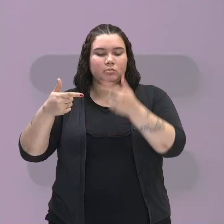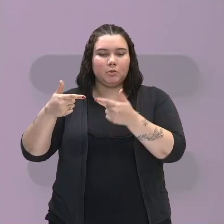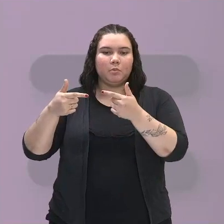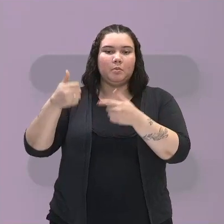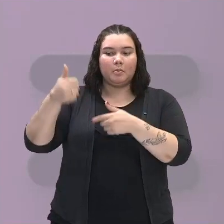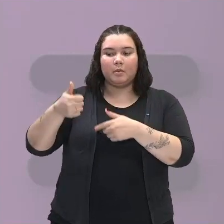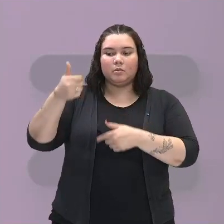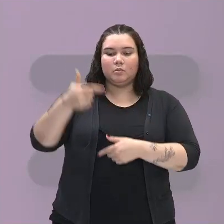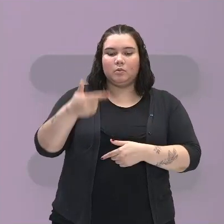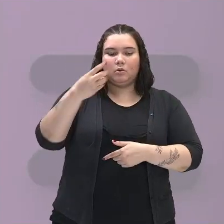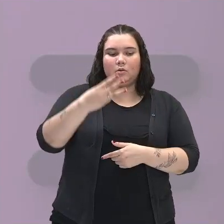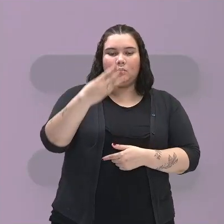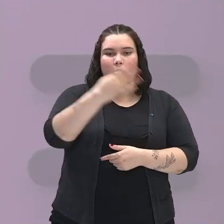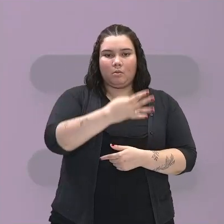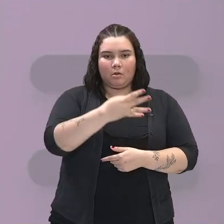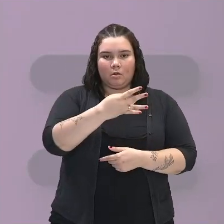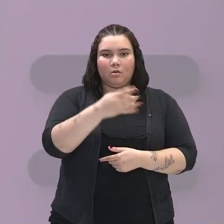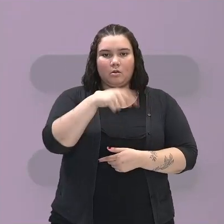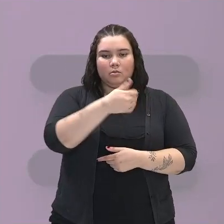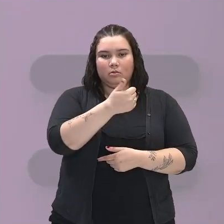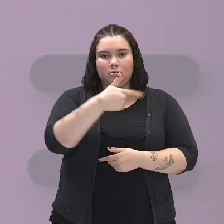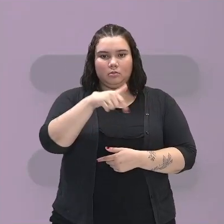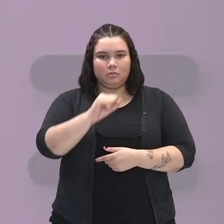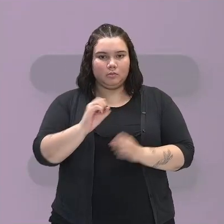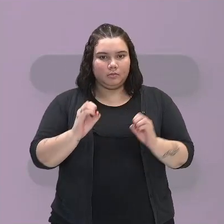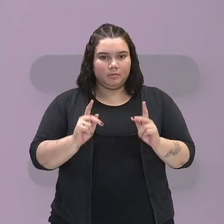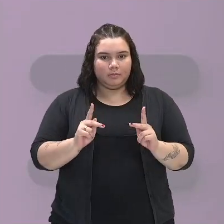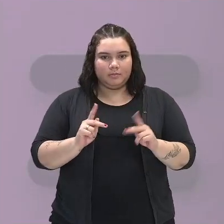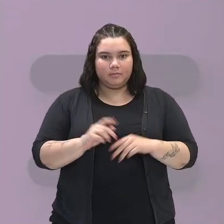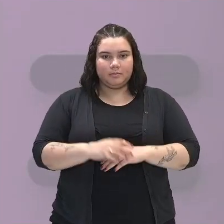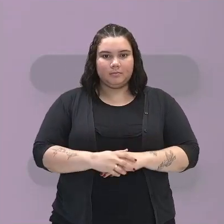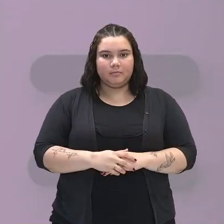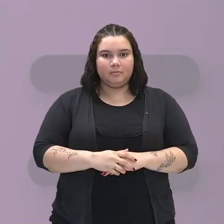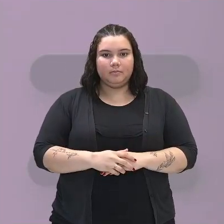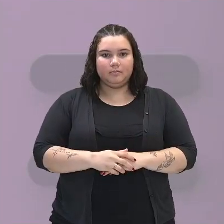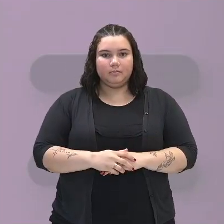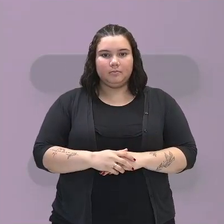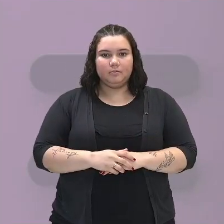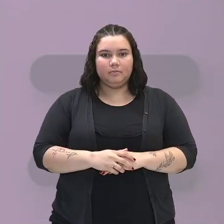terceiro e o quarto ele deu, que foi 128.